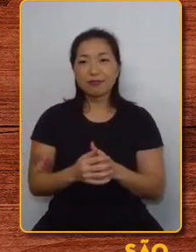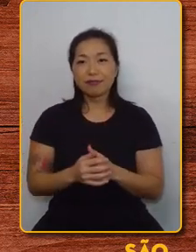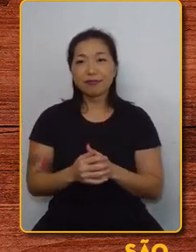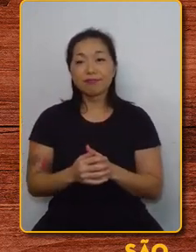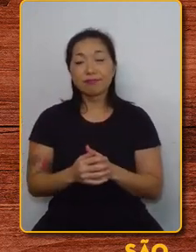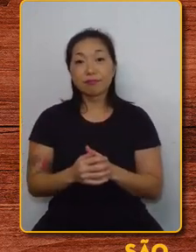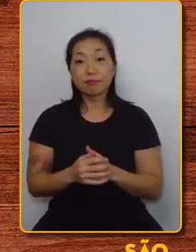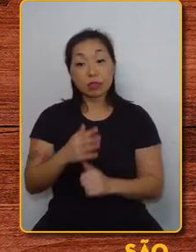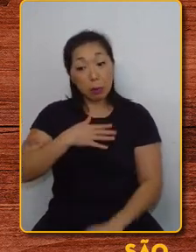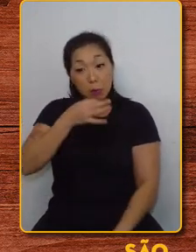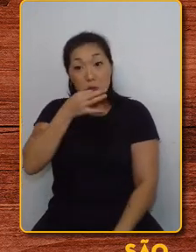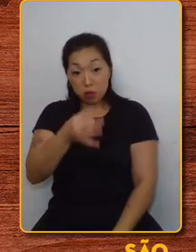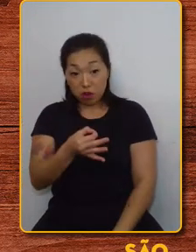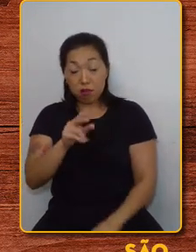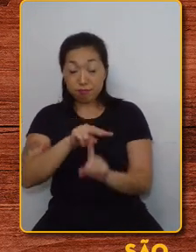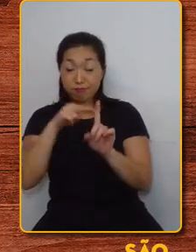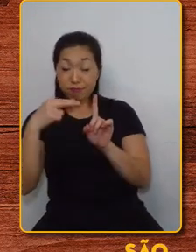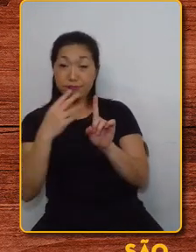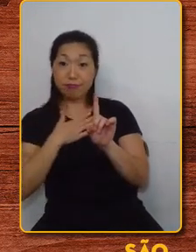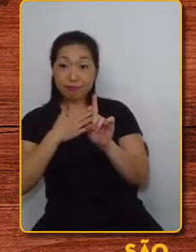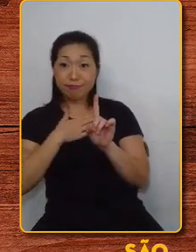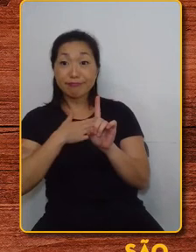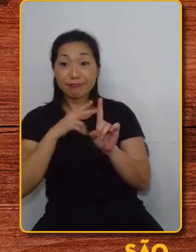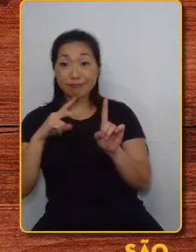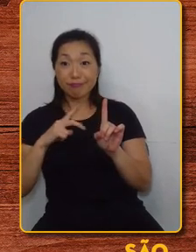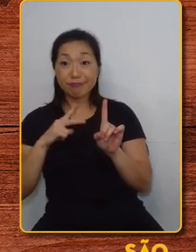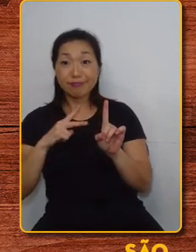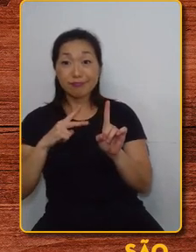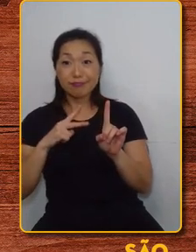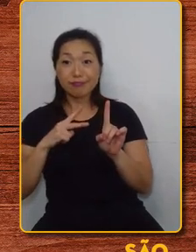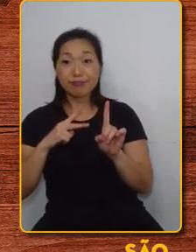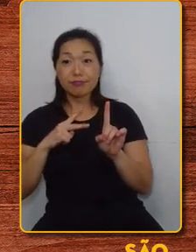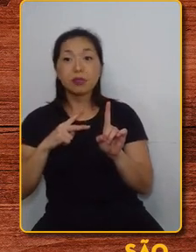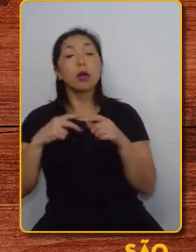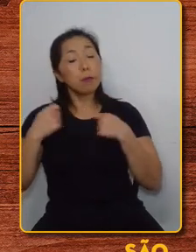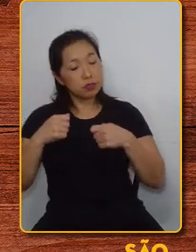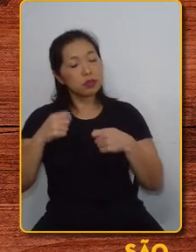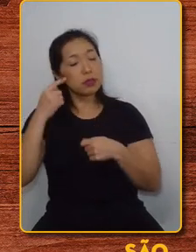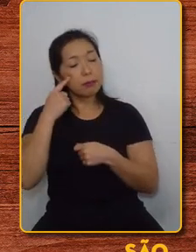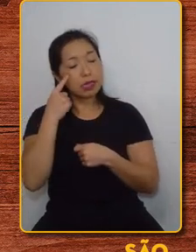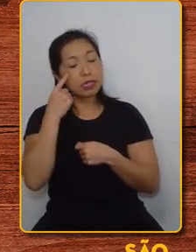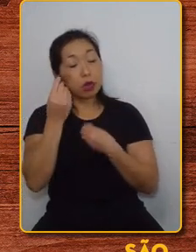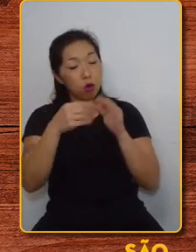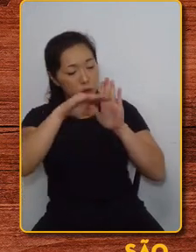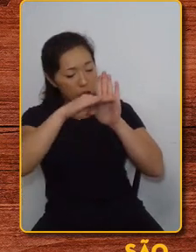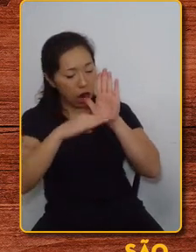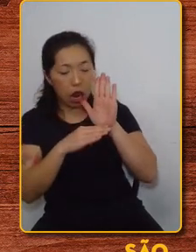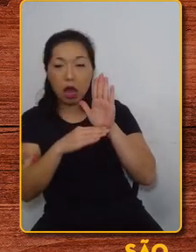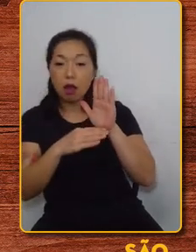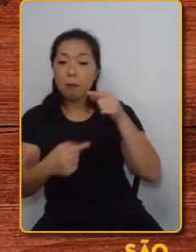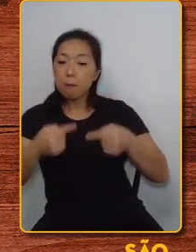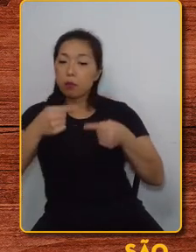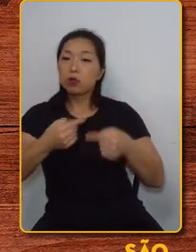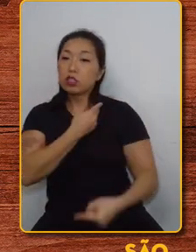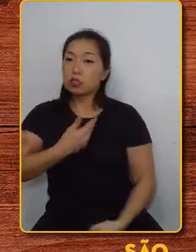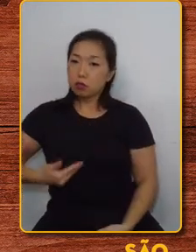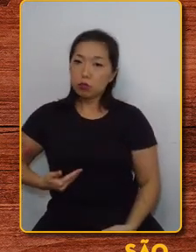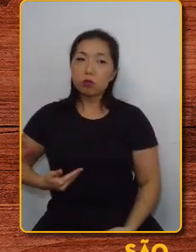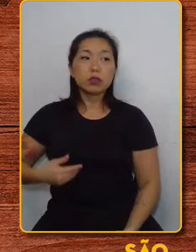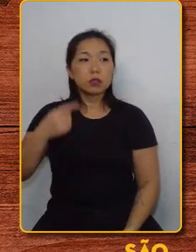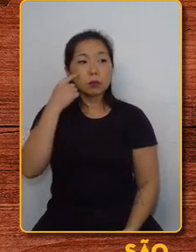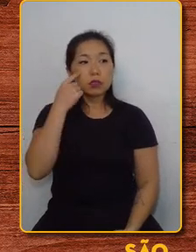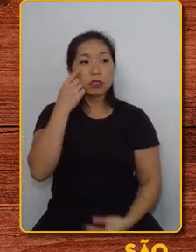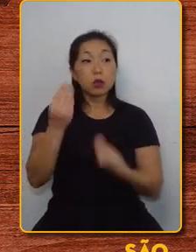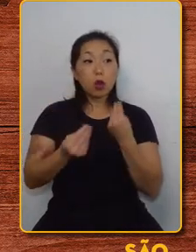vista, que deve ser orientada às políticas públicas, e aí depois a gente pode falar em que caminho essa